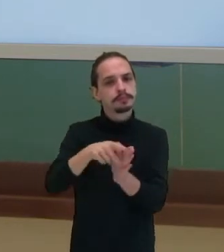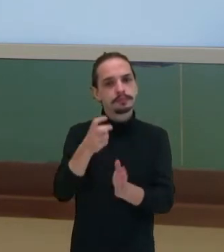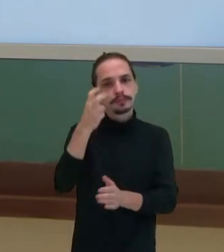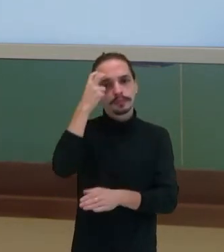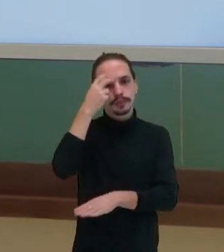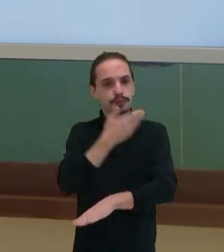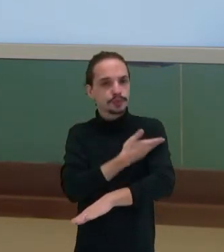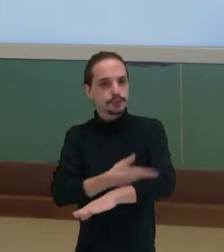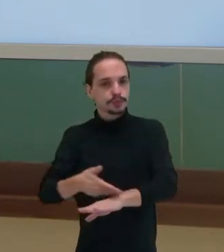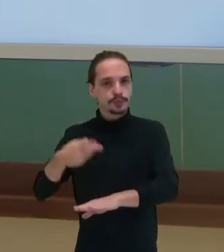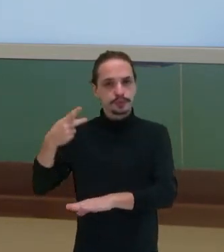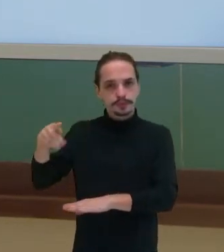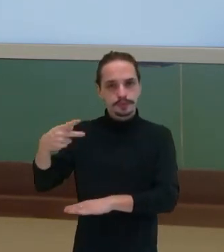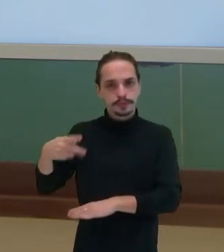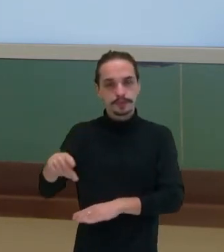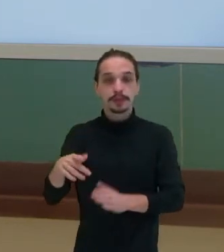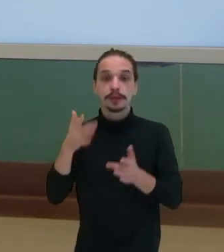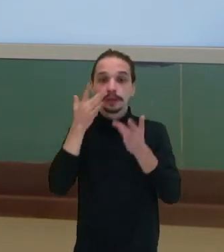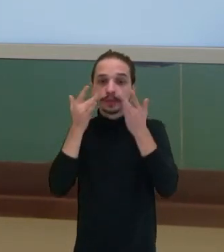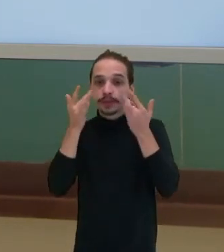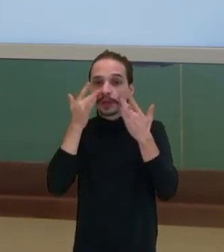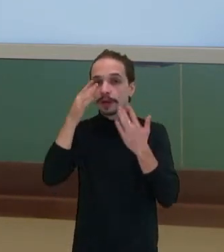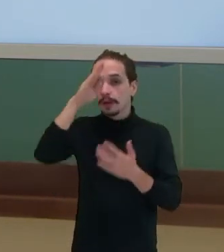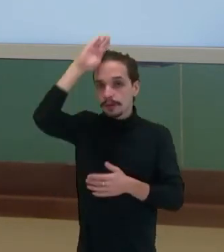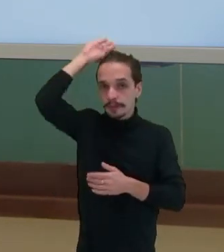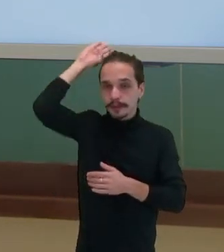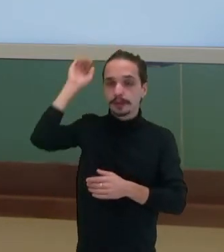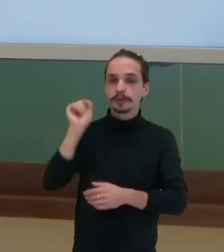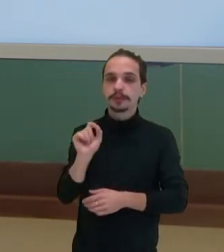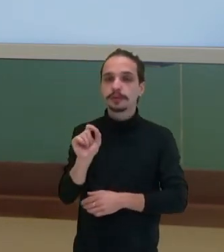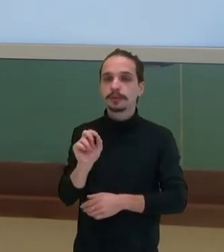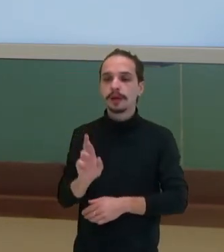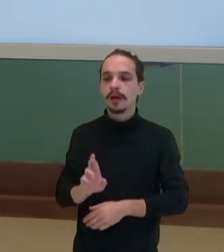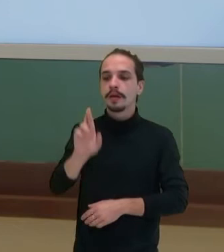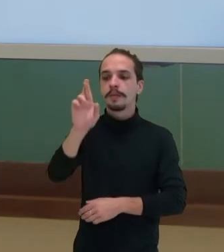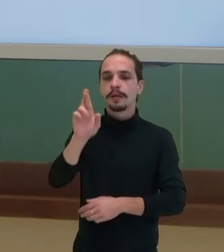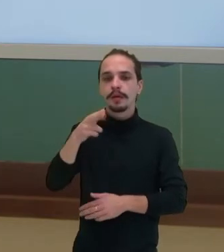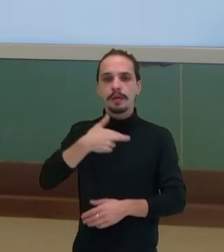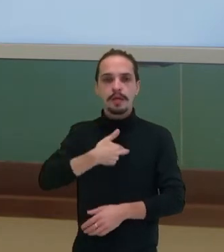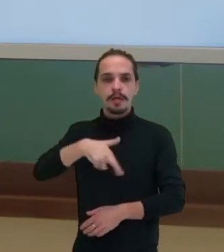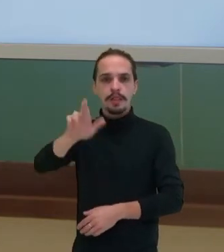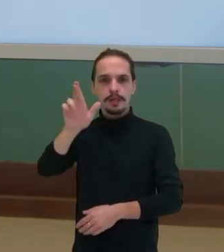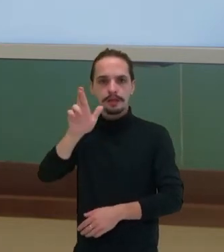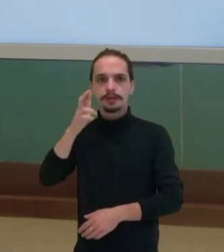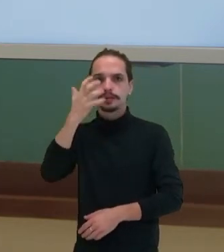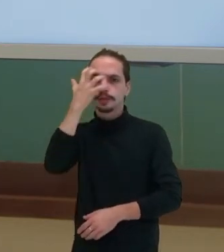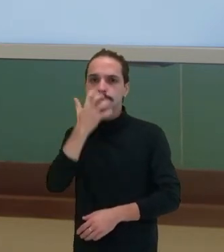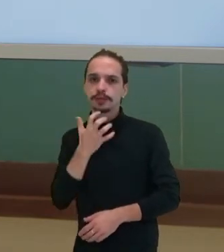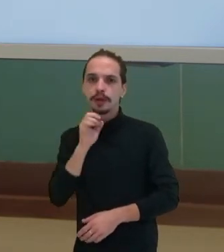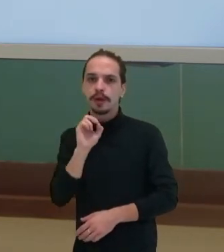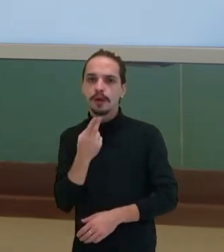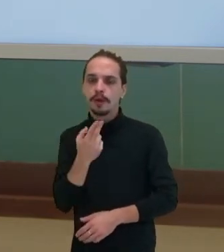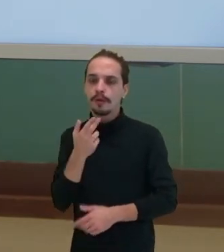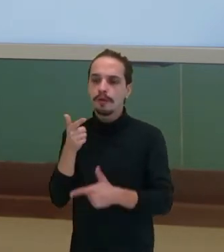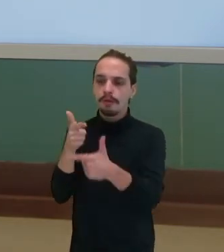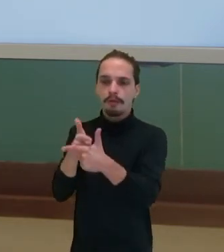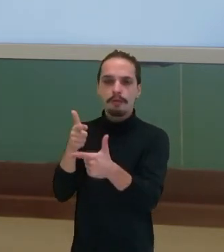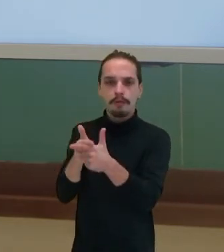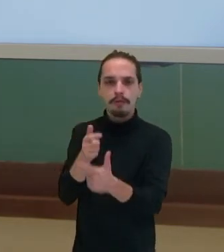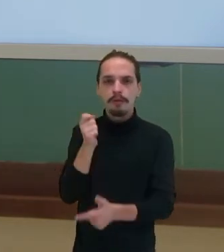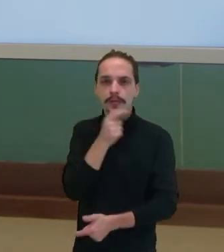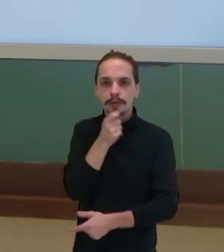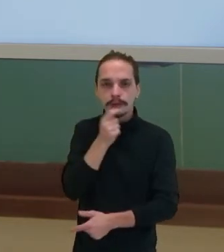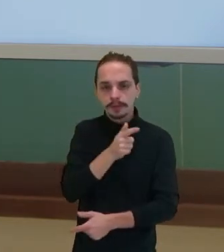costumes. No caso do teatro romano, as peças eram uma espécie de representação religiosa de caráter sério ou sátiro, apresentando em